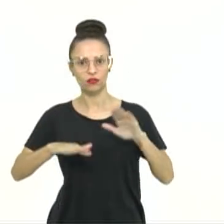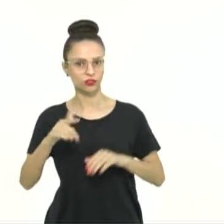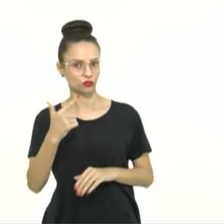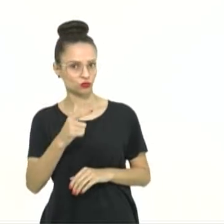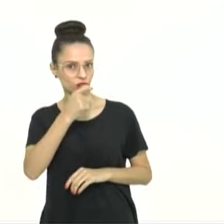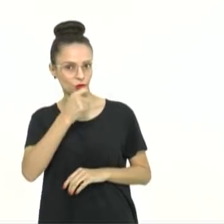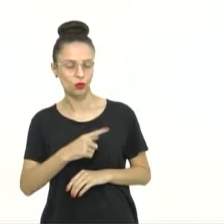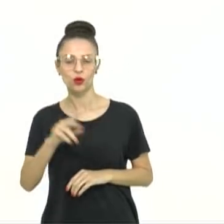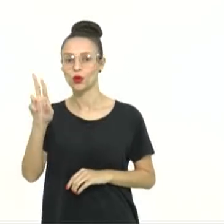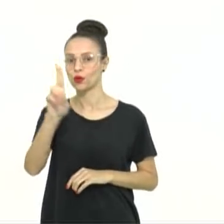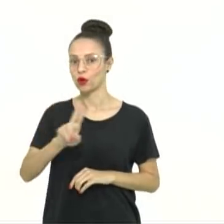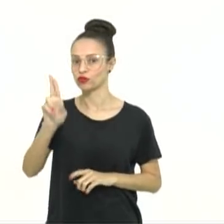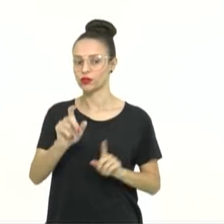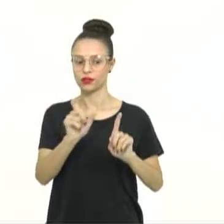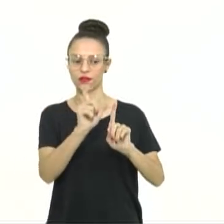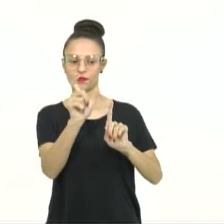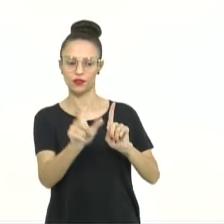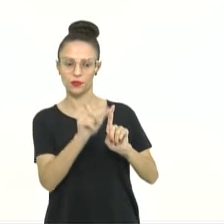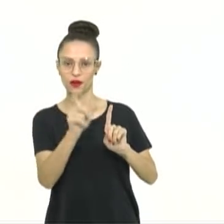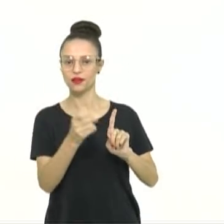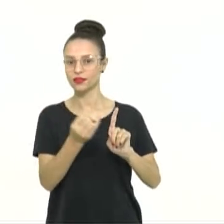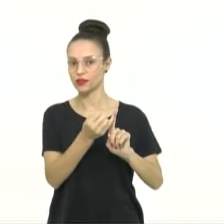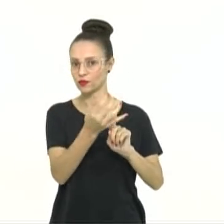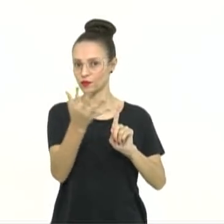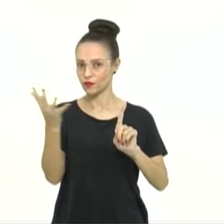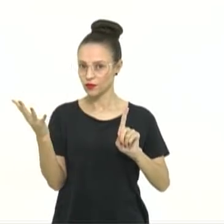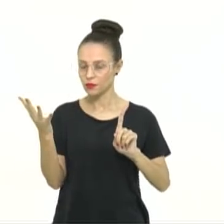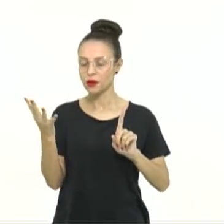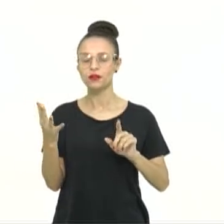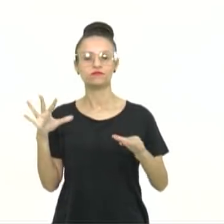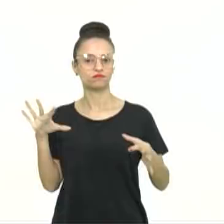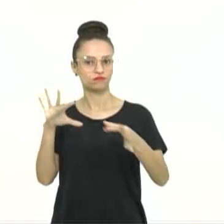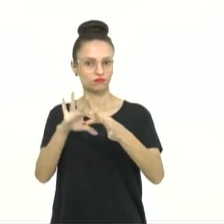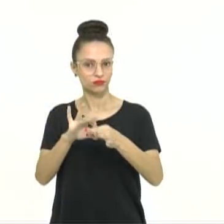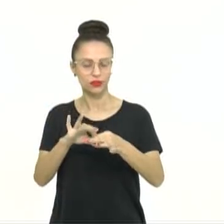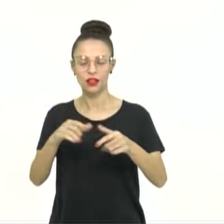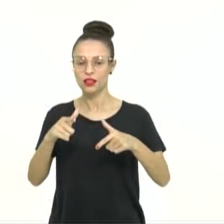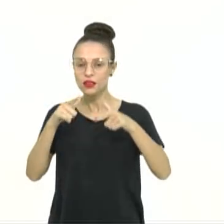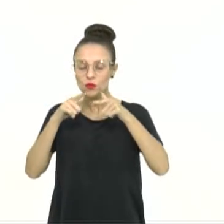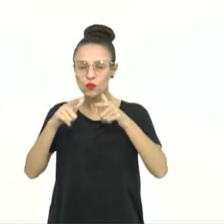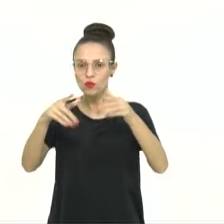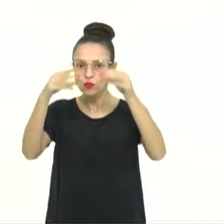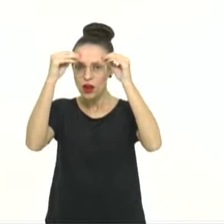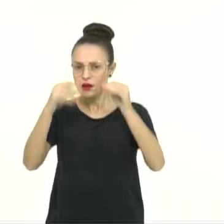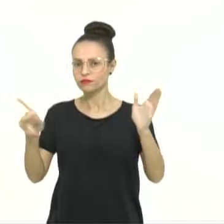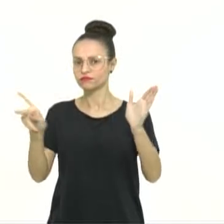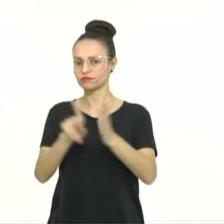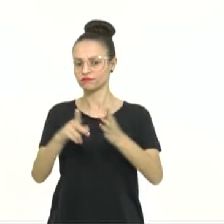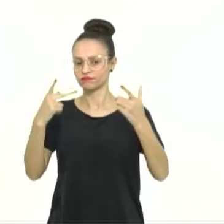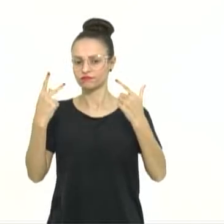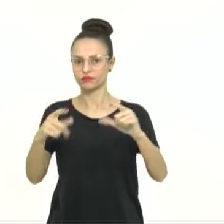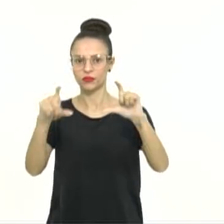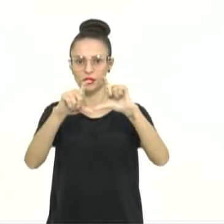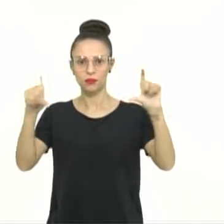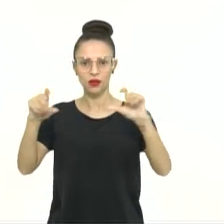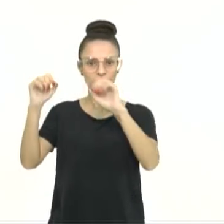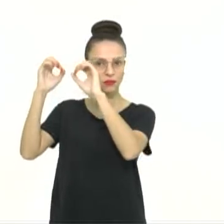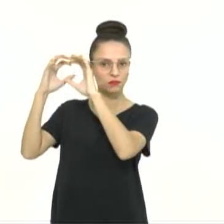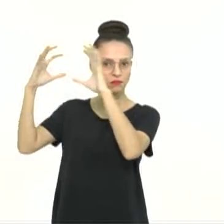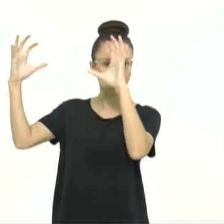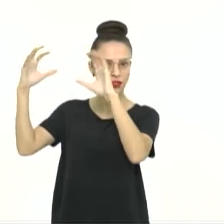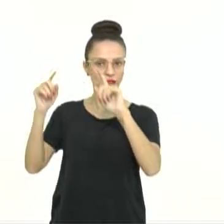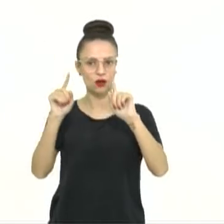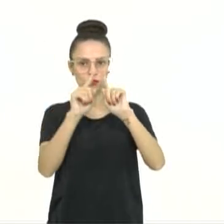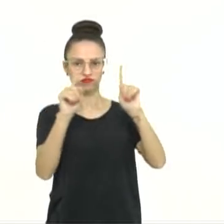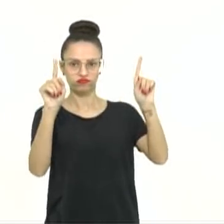de recursos verbais e não verbais dentro de uma linguagem própria, ou seja, balão,